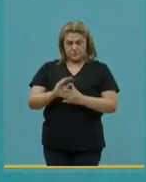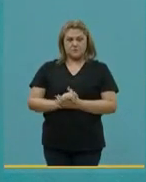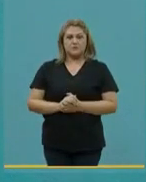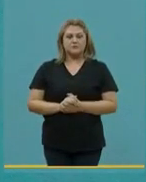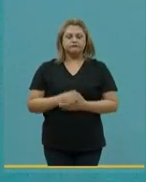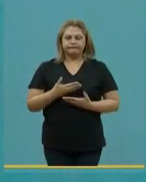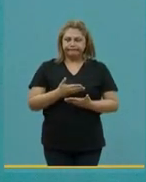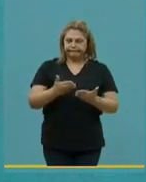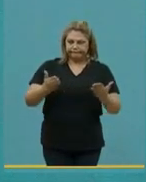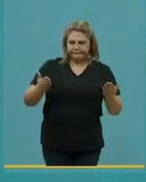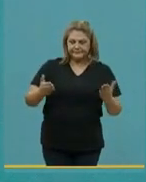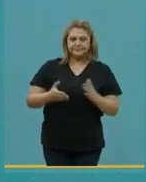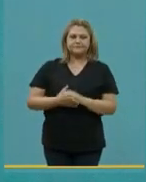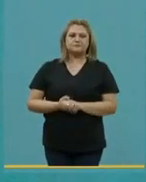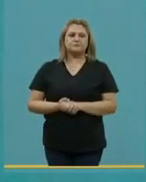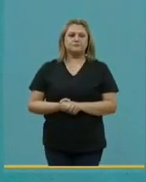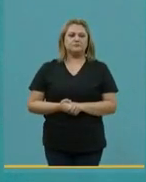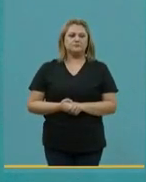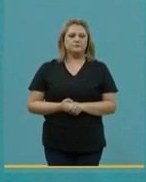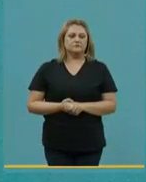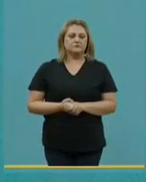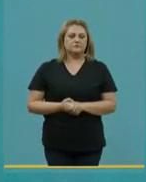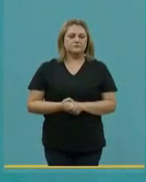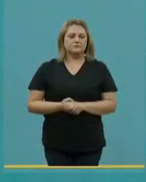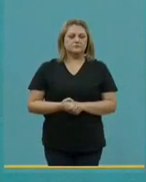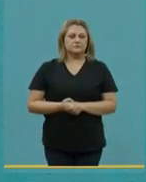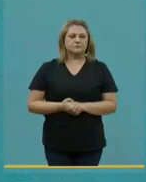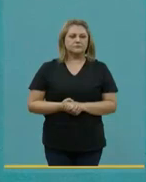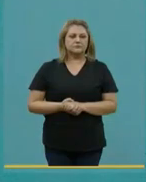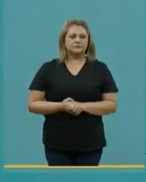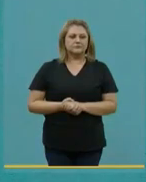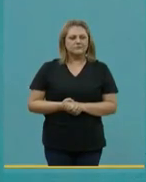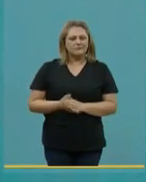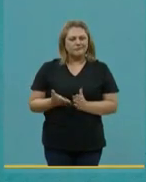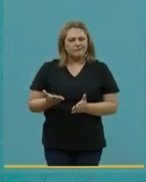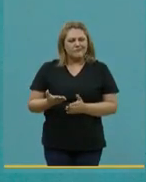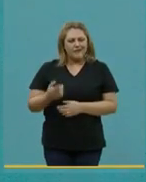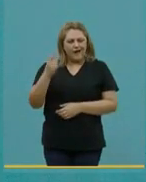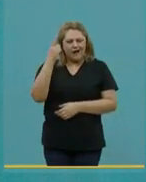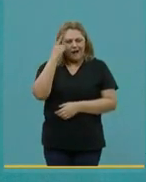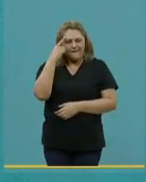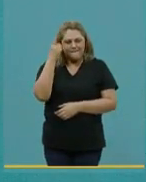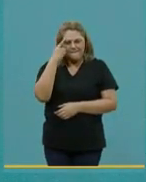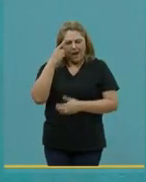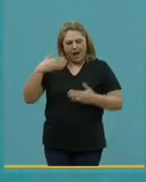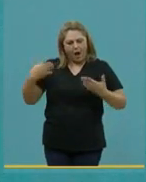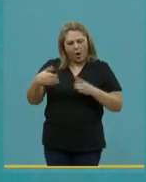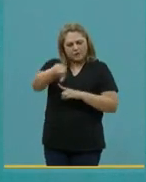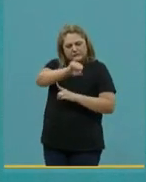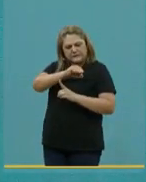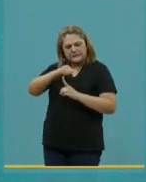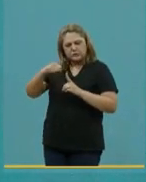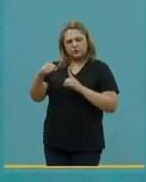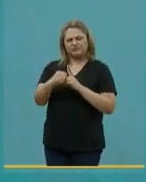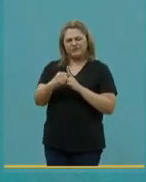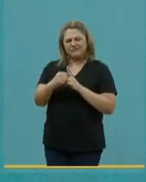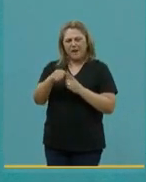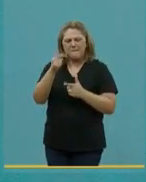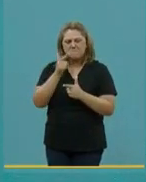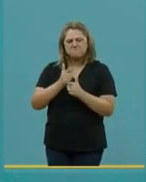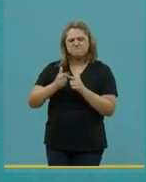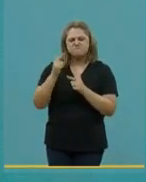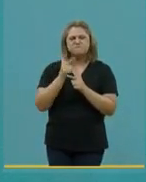da dos nossos destinos né é a chaga viva da sociedade atual é o desemprego